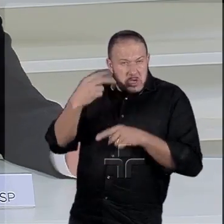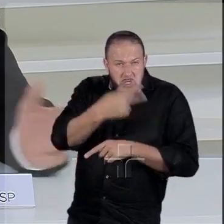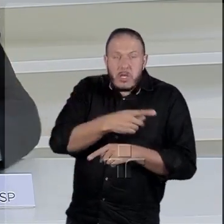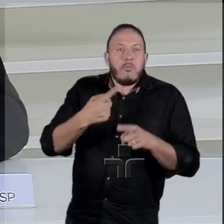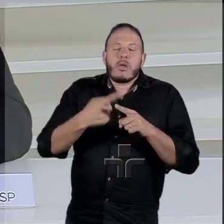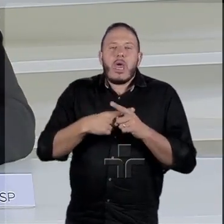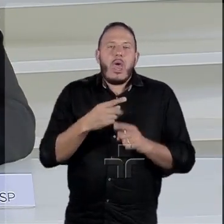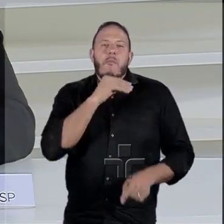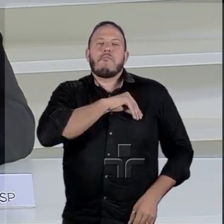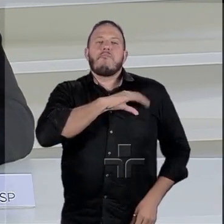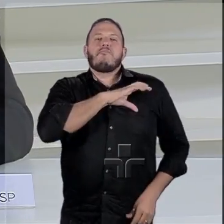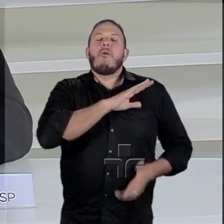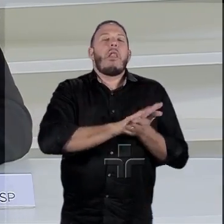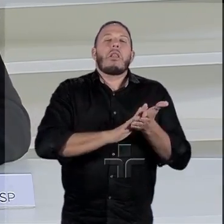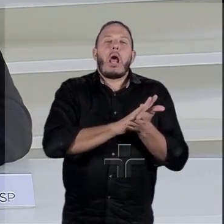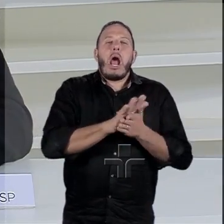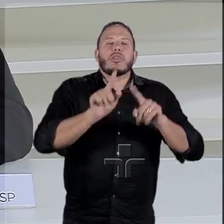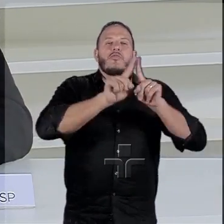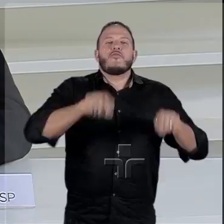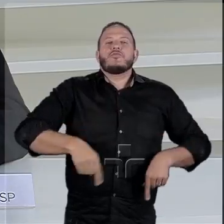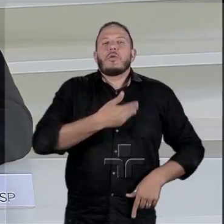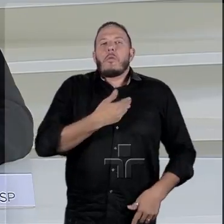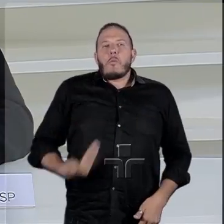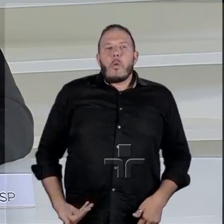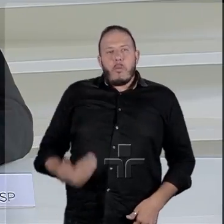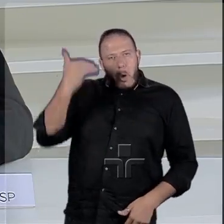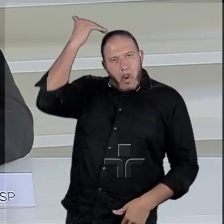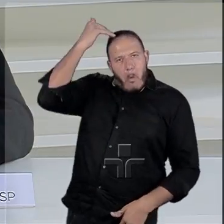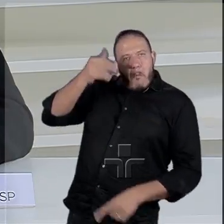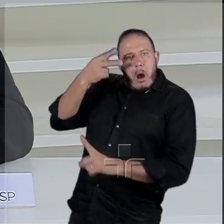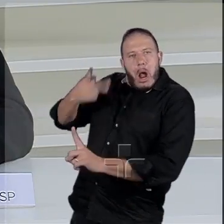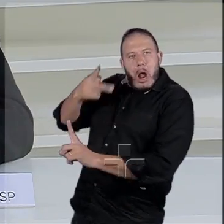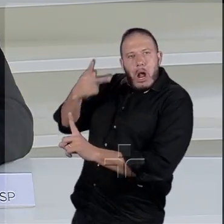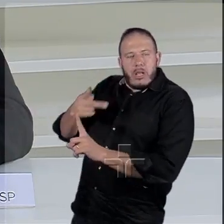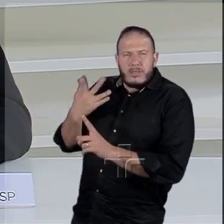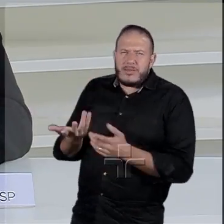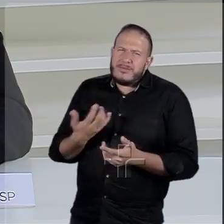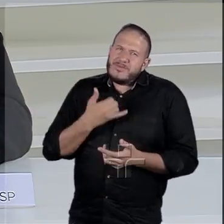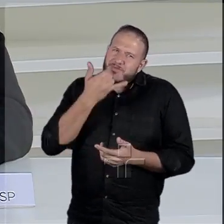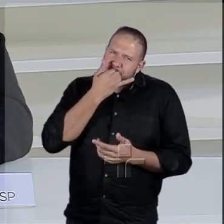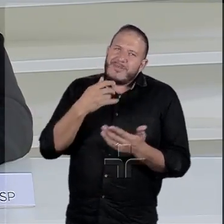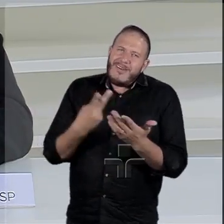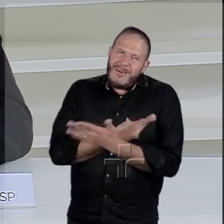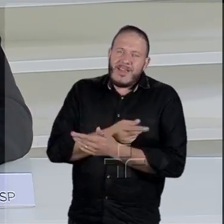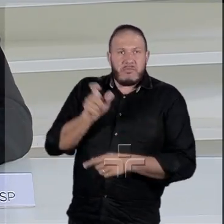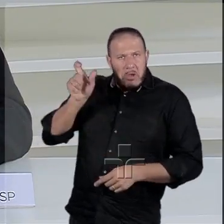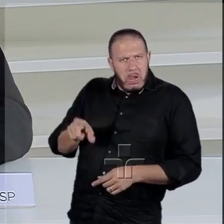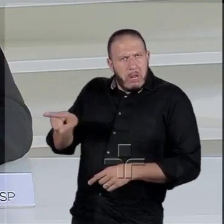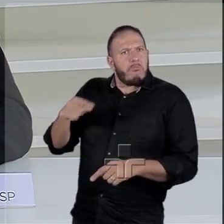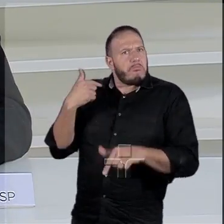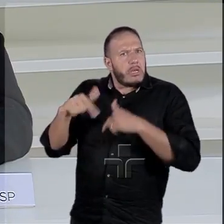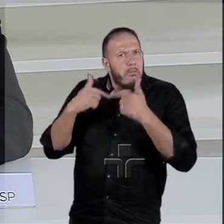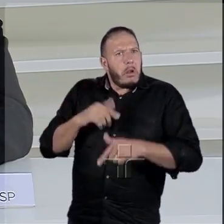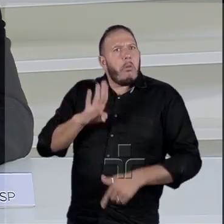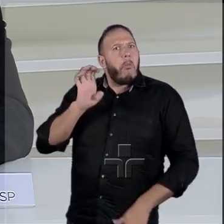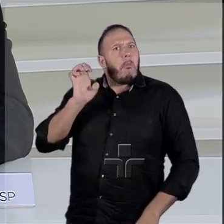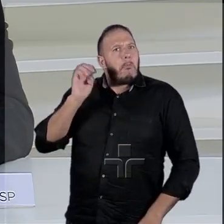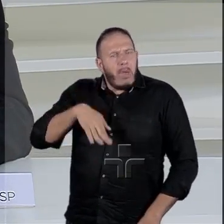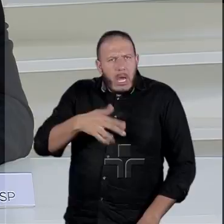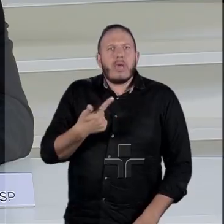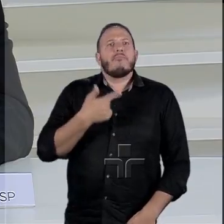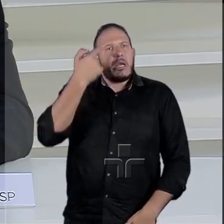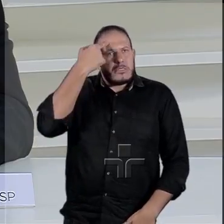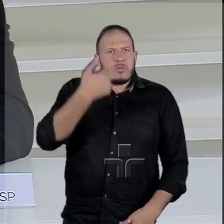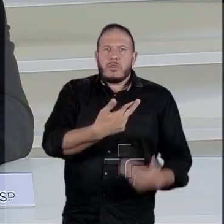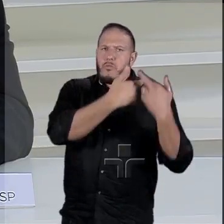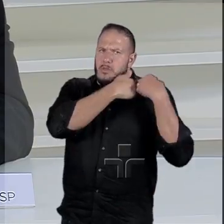dado aumento para os servidores públicos. Então, é uma injustiça para um cara que trabalhou tão bem pelo senso de